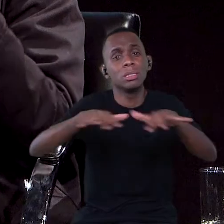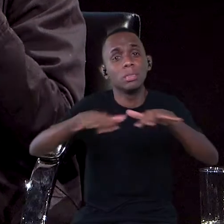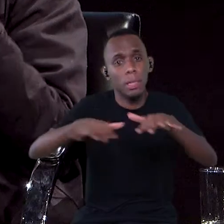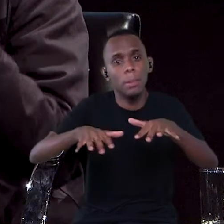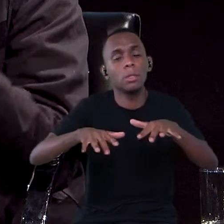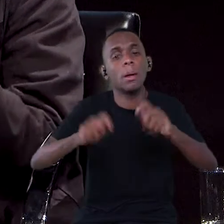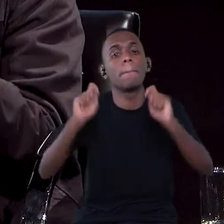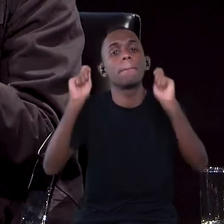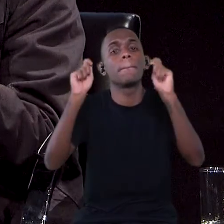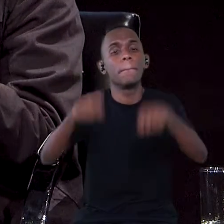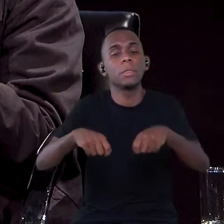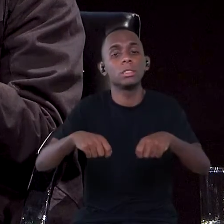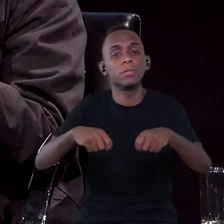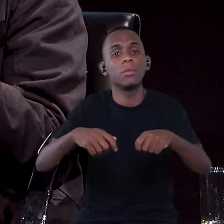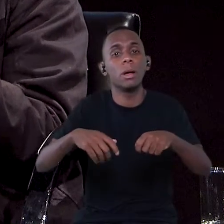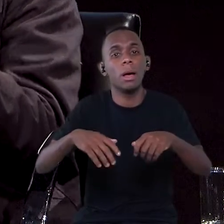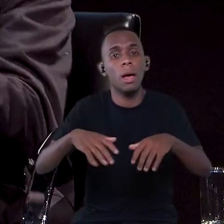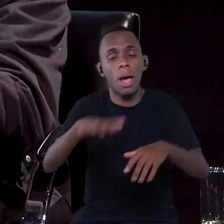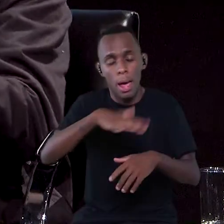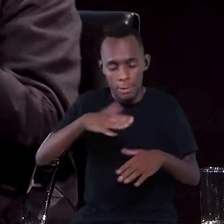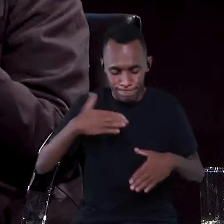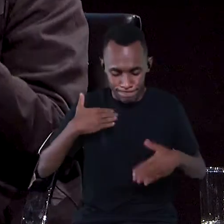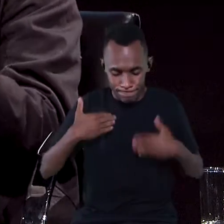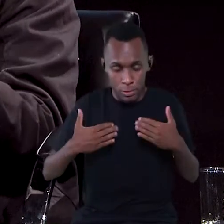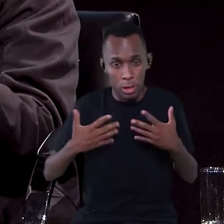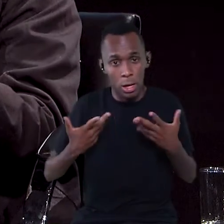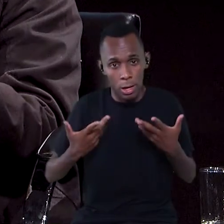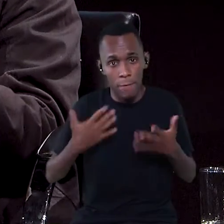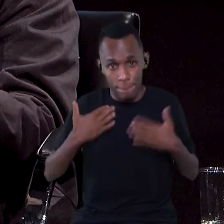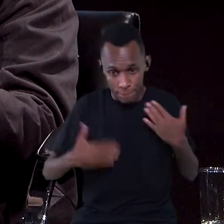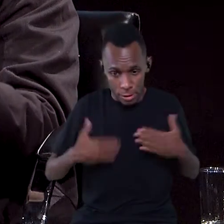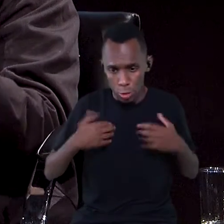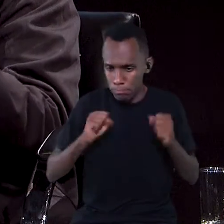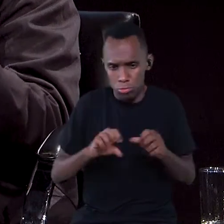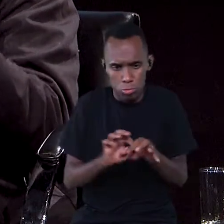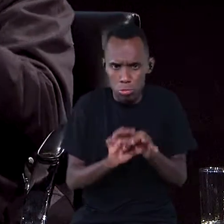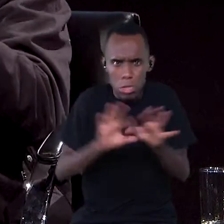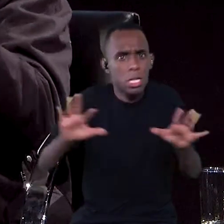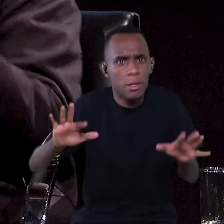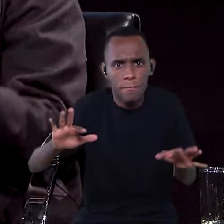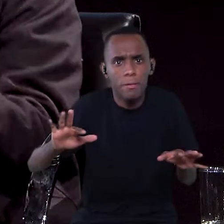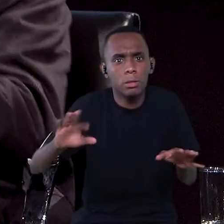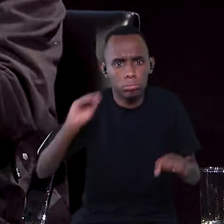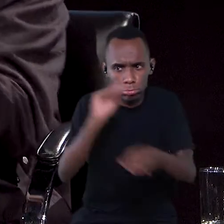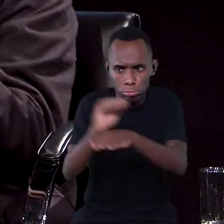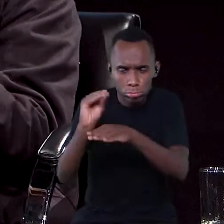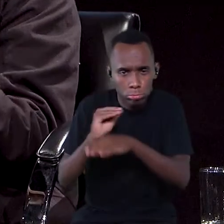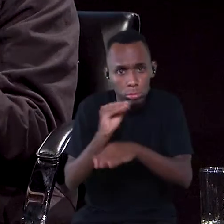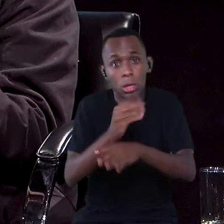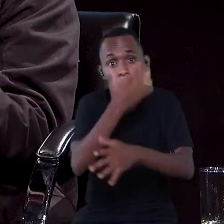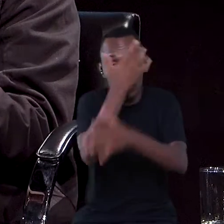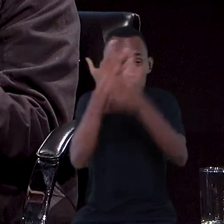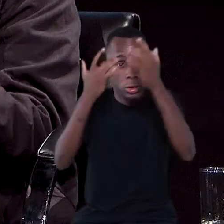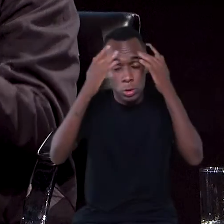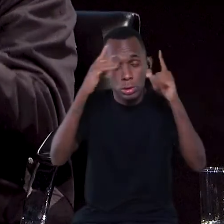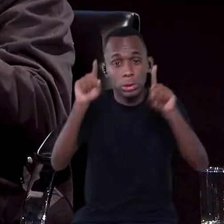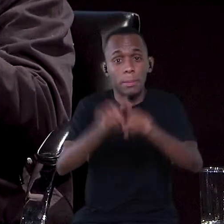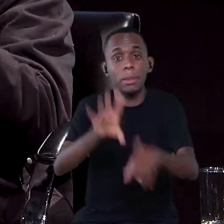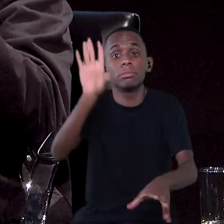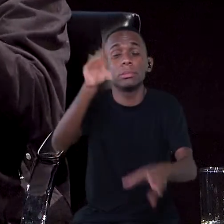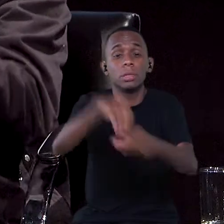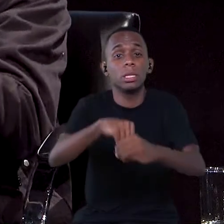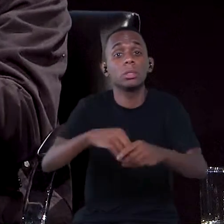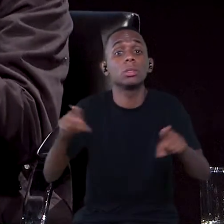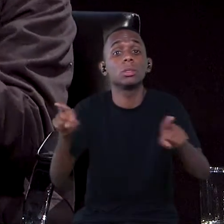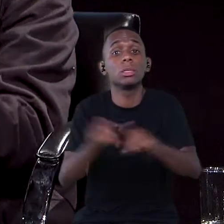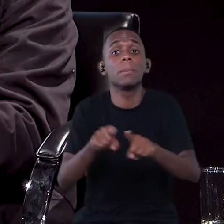da integridade física, eu poder ir e vir, circular, até a relação entre as pessoas que estão nesse território e até